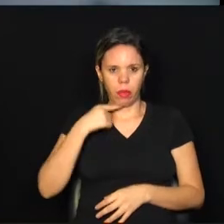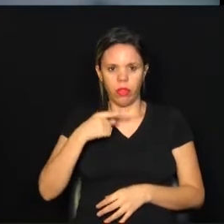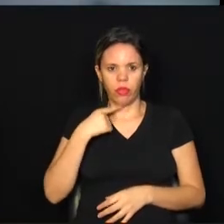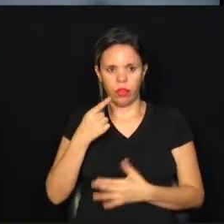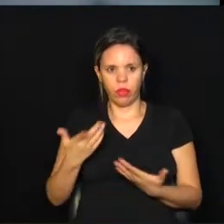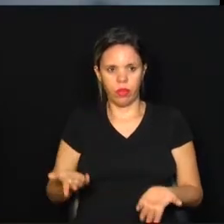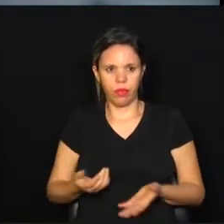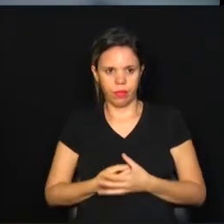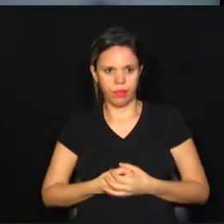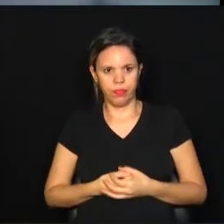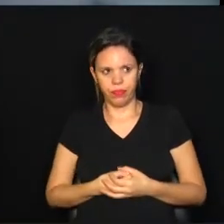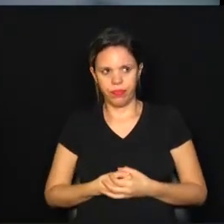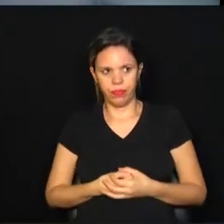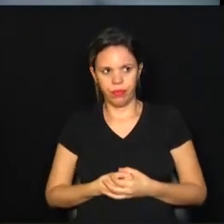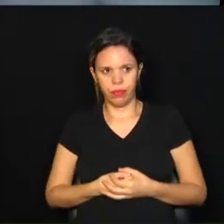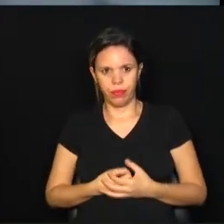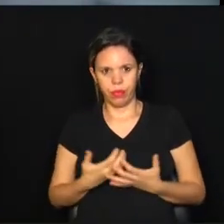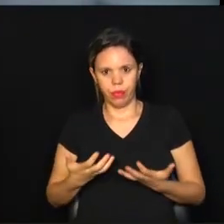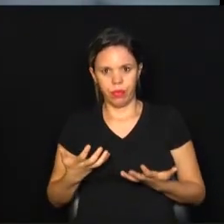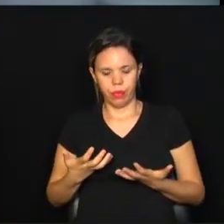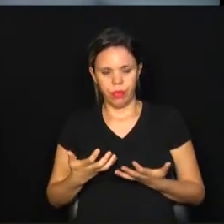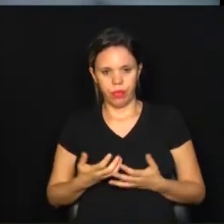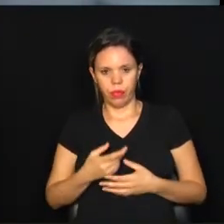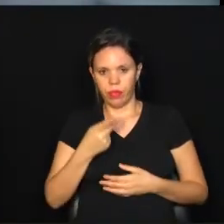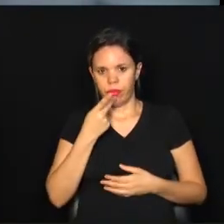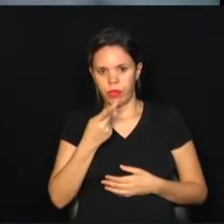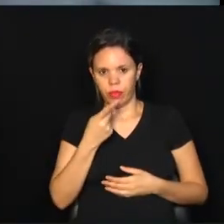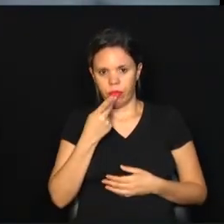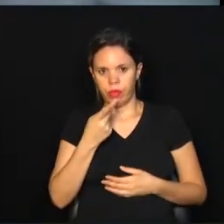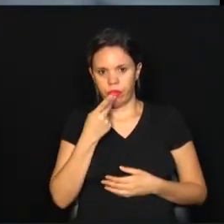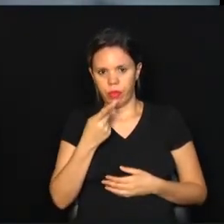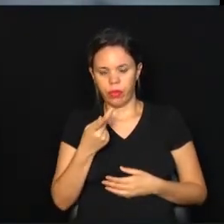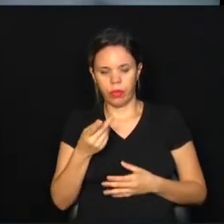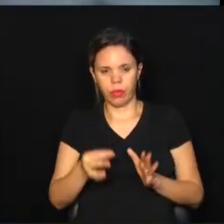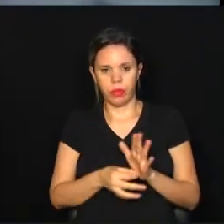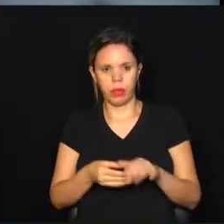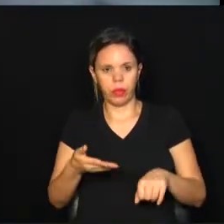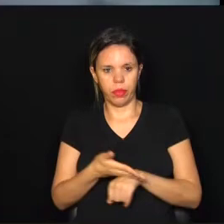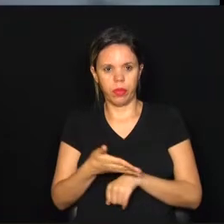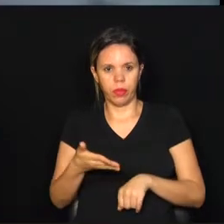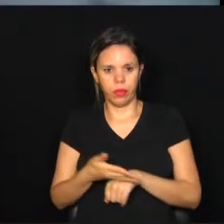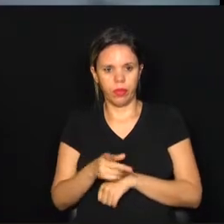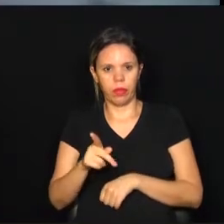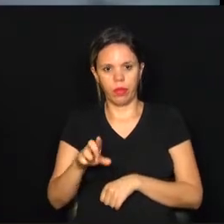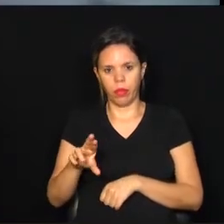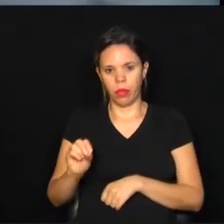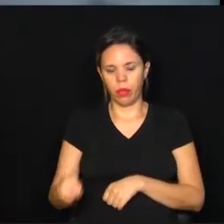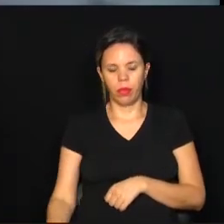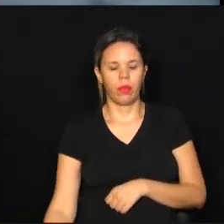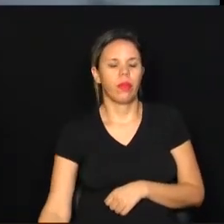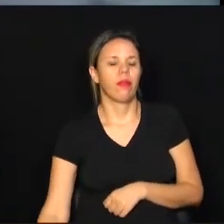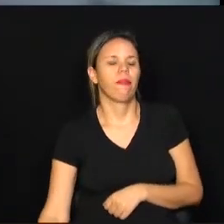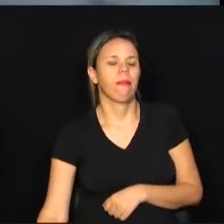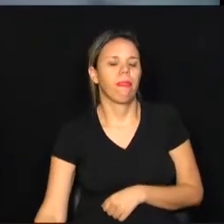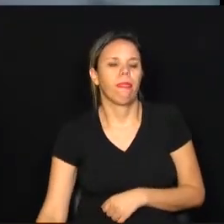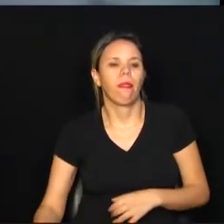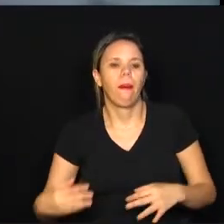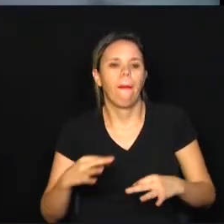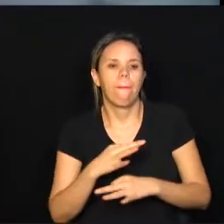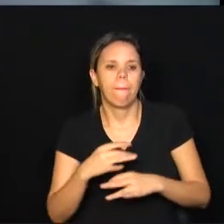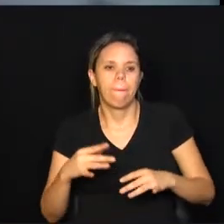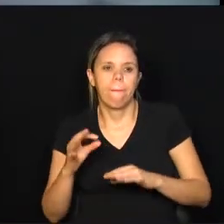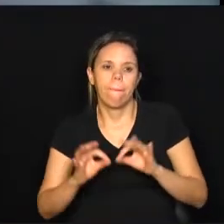Então, queria falar sobre esse ponto da participação que o Paulo levantou no plano diretor e que